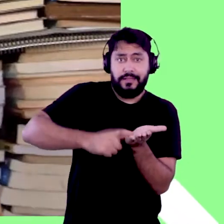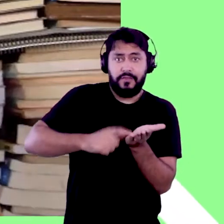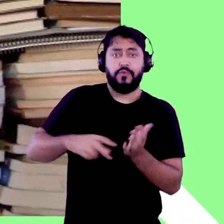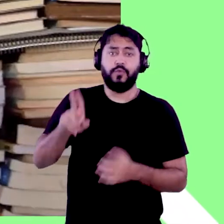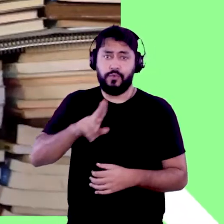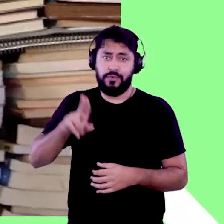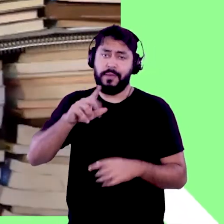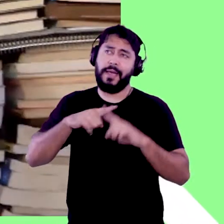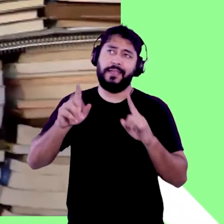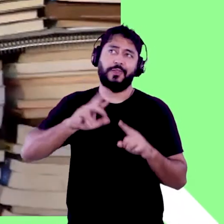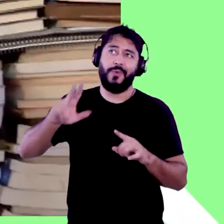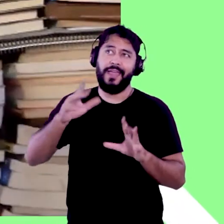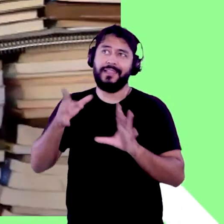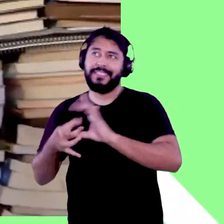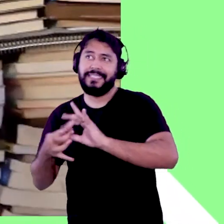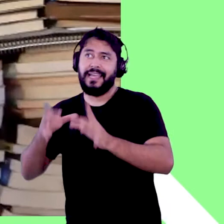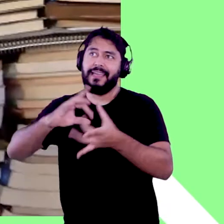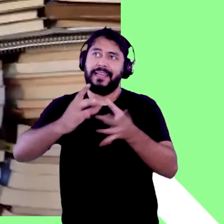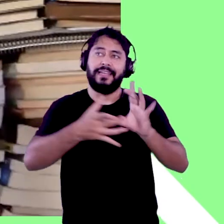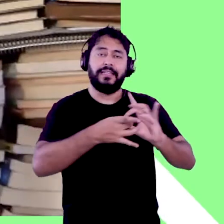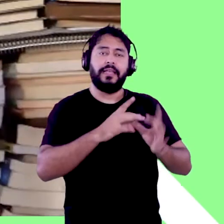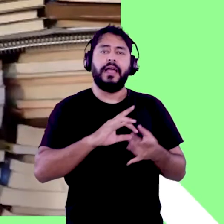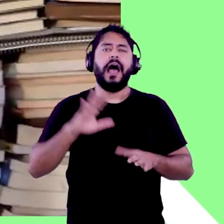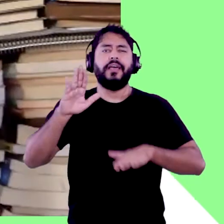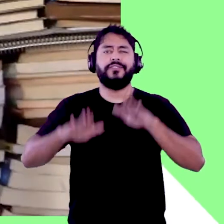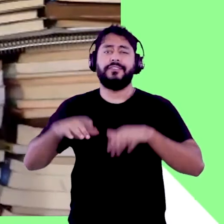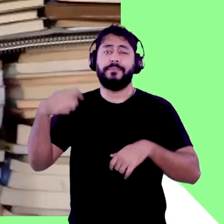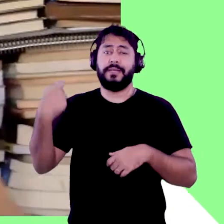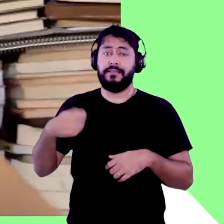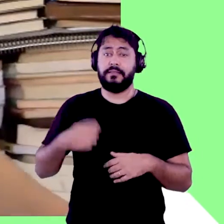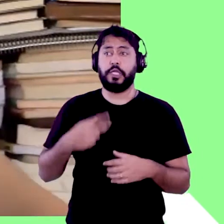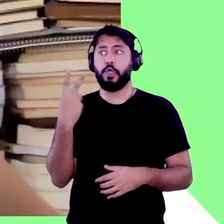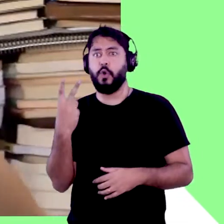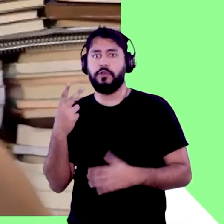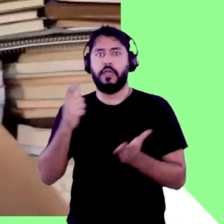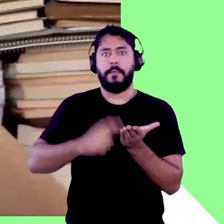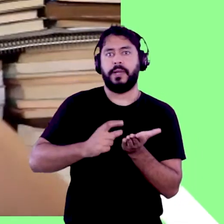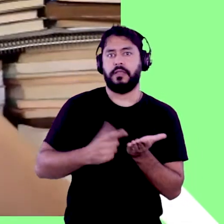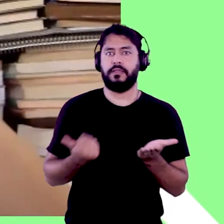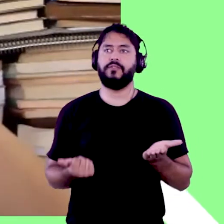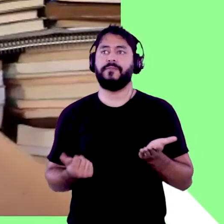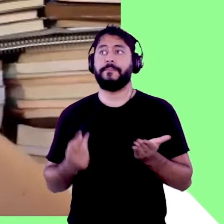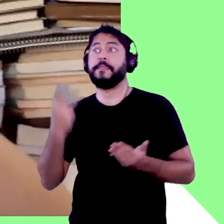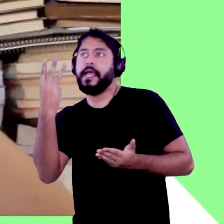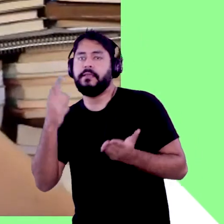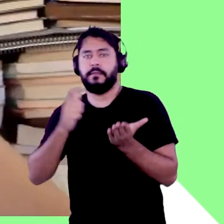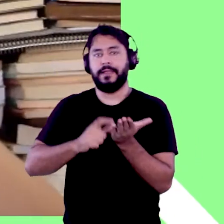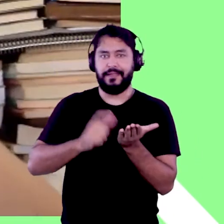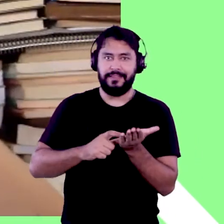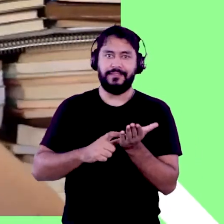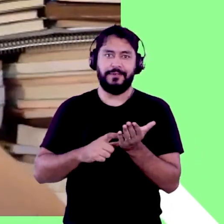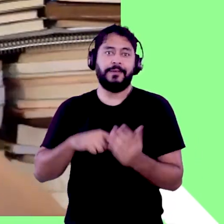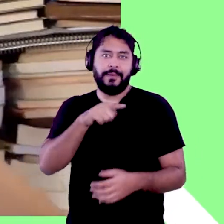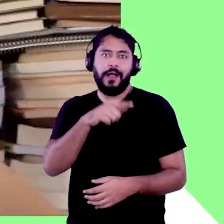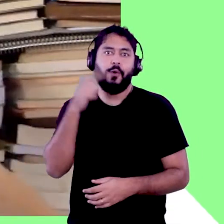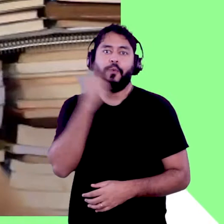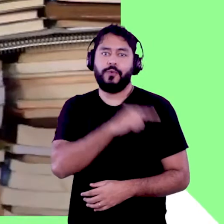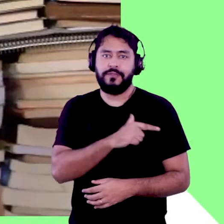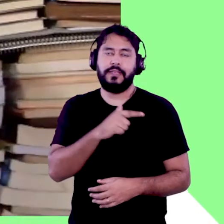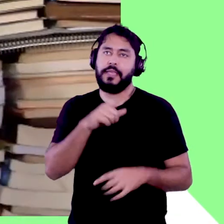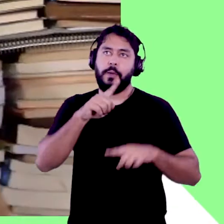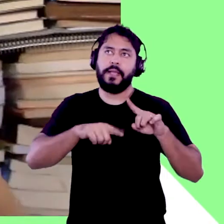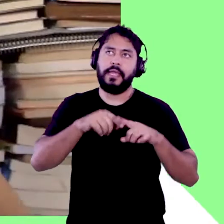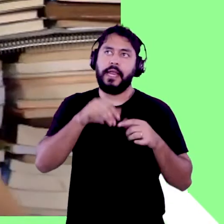gente às vezes precisa de 2 ou 3 aplicativos para compor um recurso por